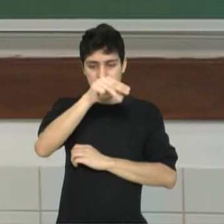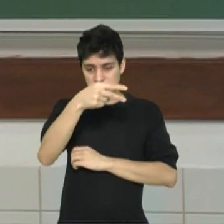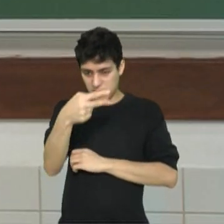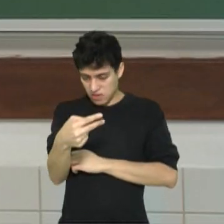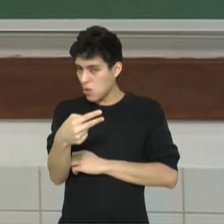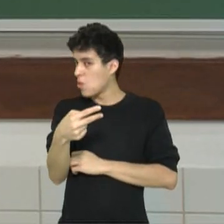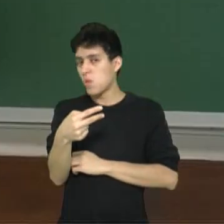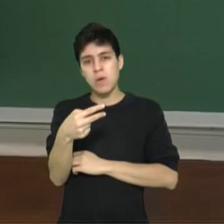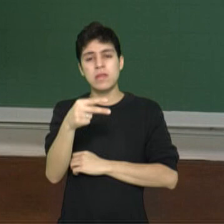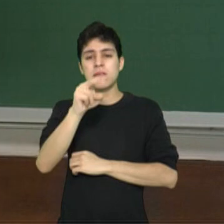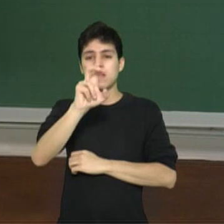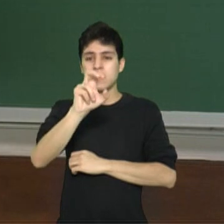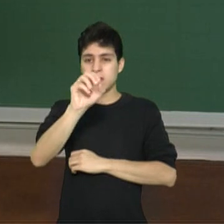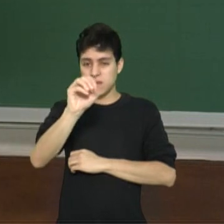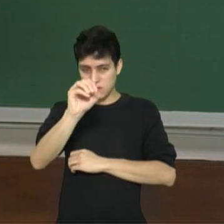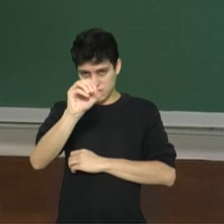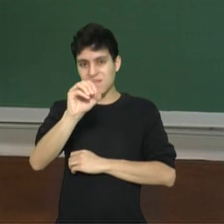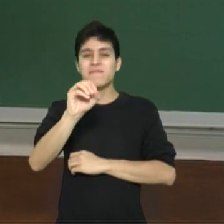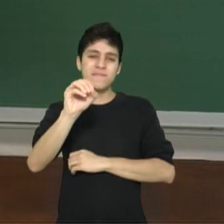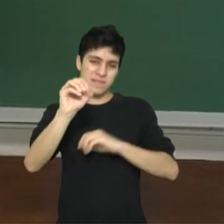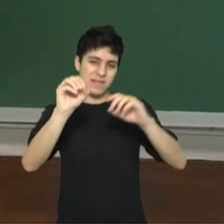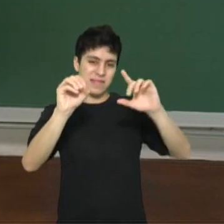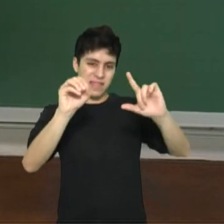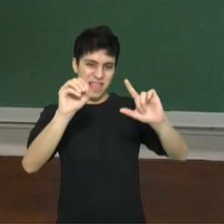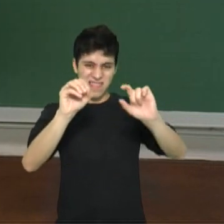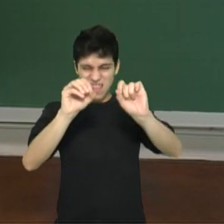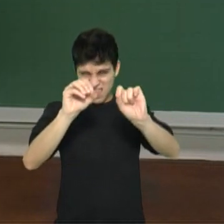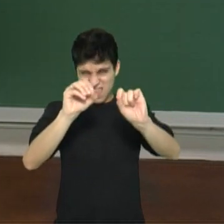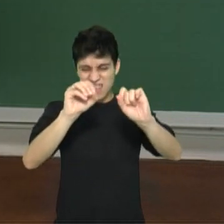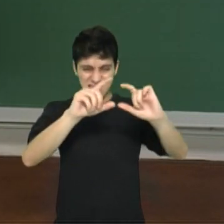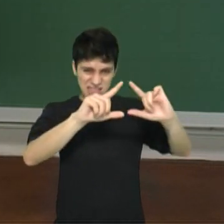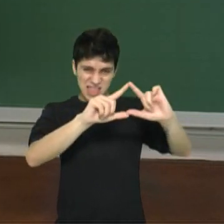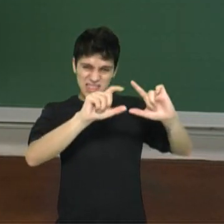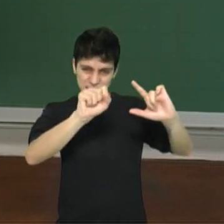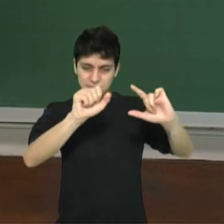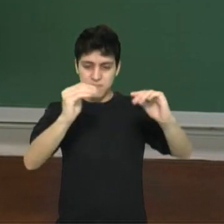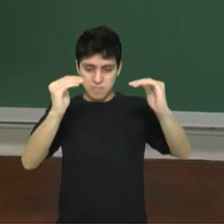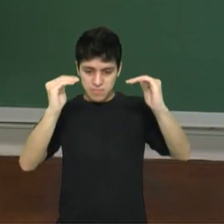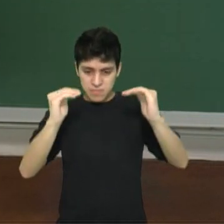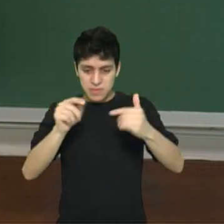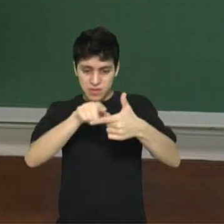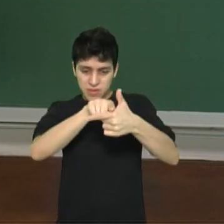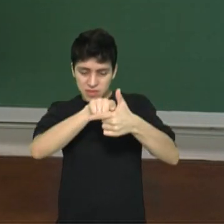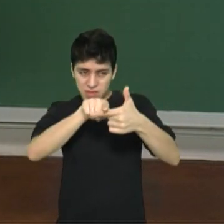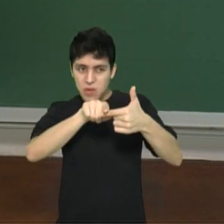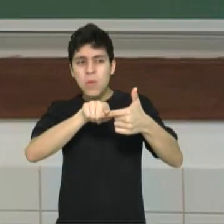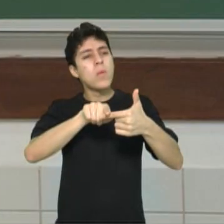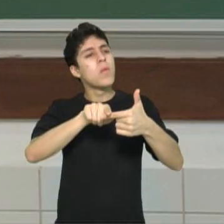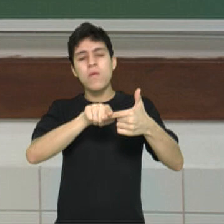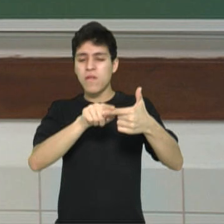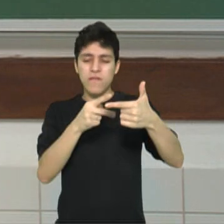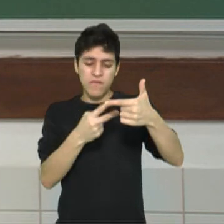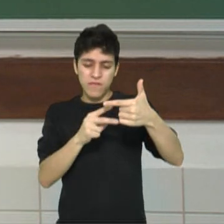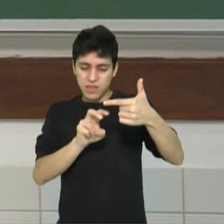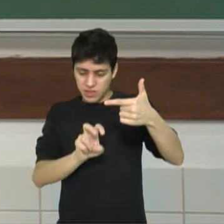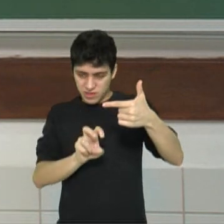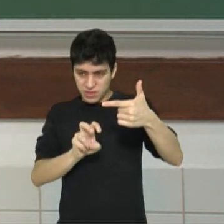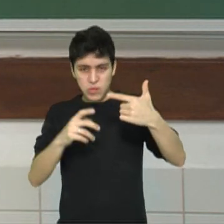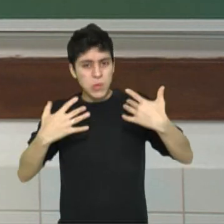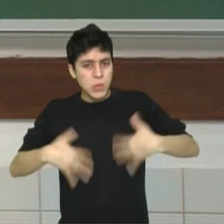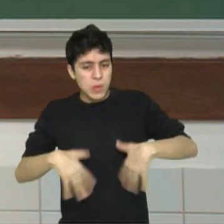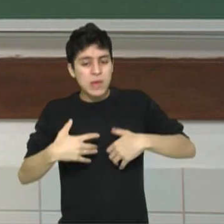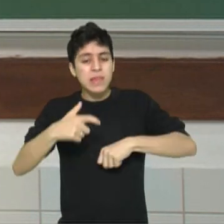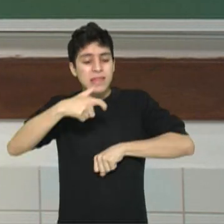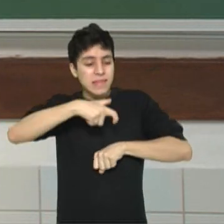igual 50, que é o ΔS, né, o deslocamento dele, dividido por 25, que